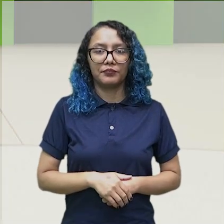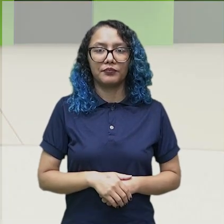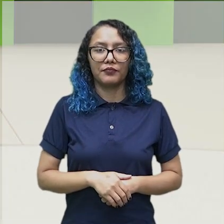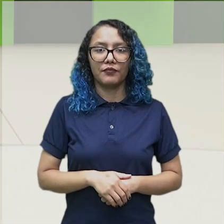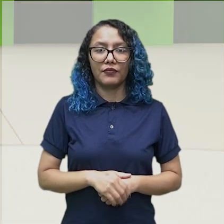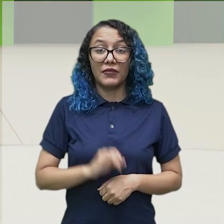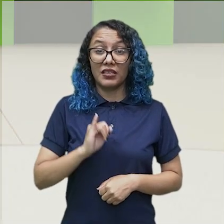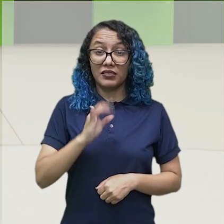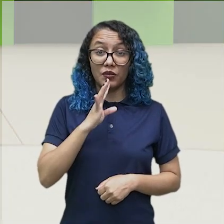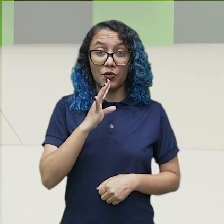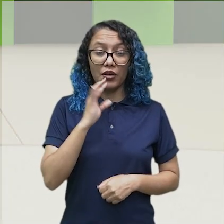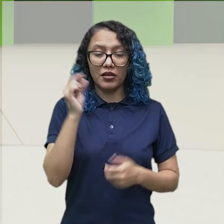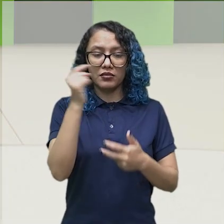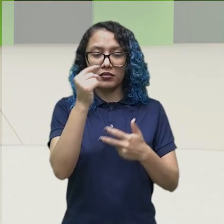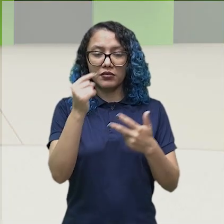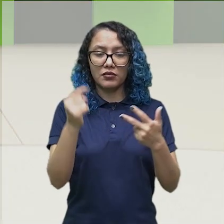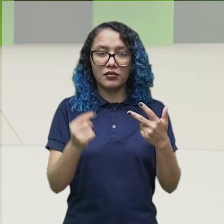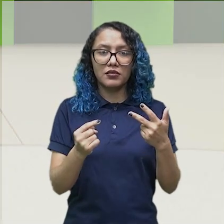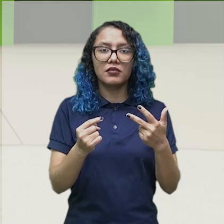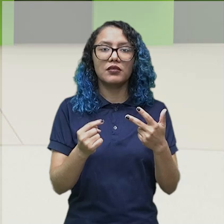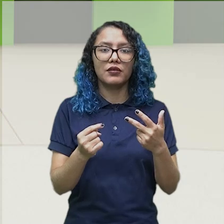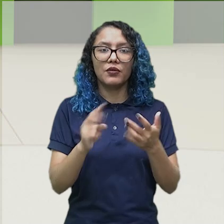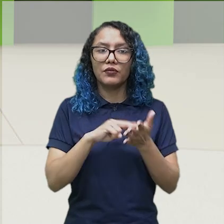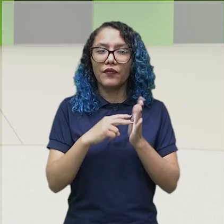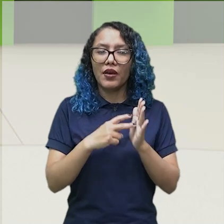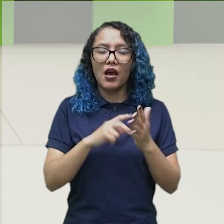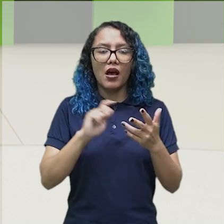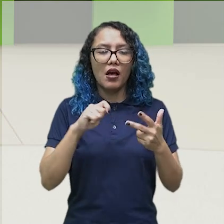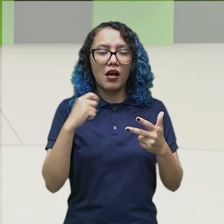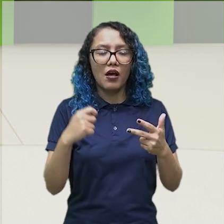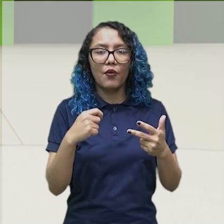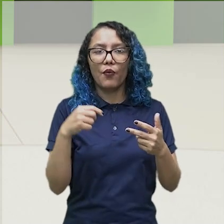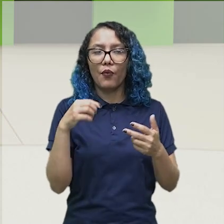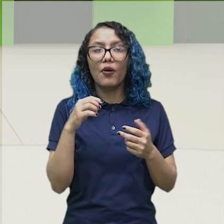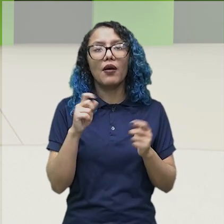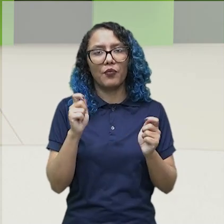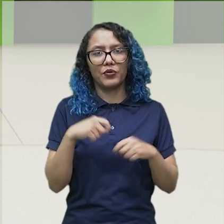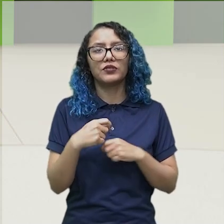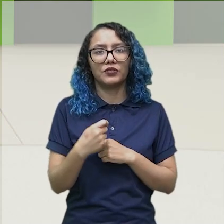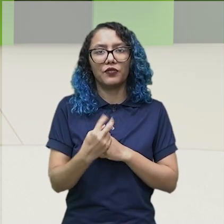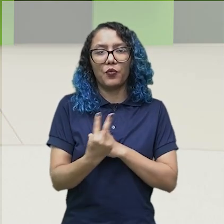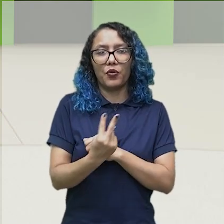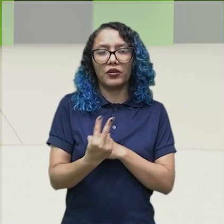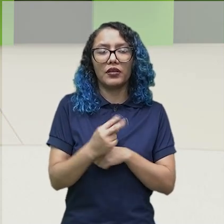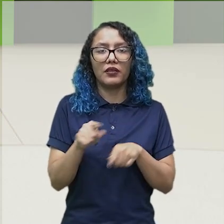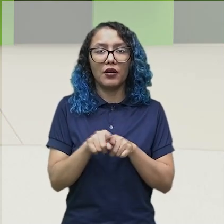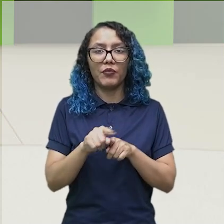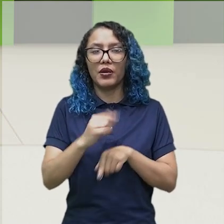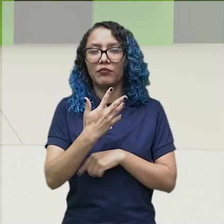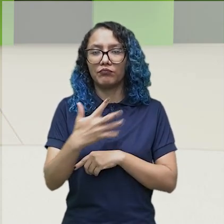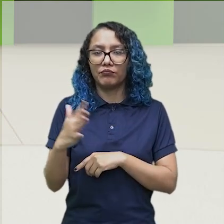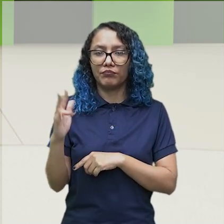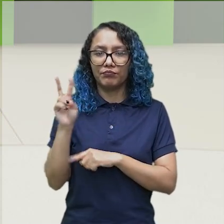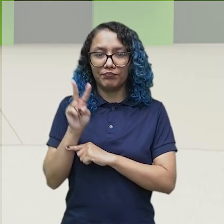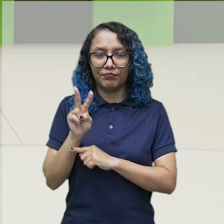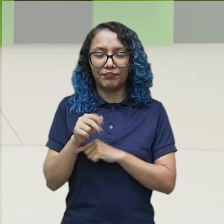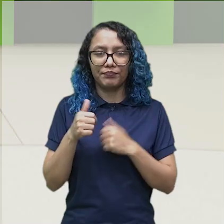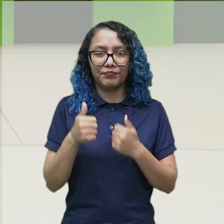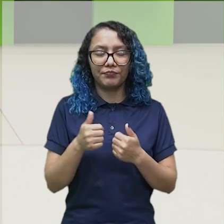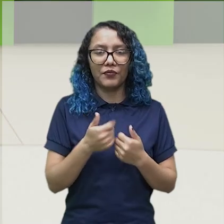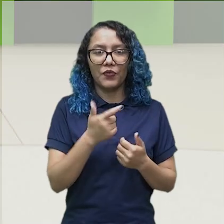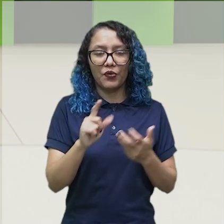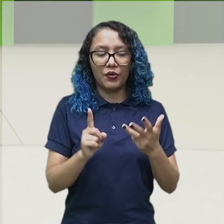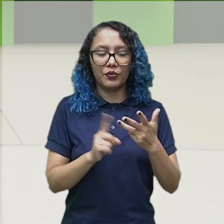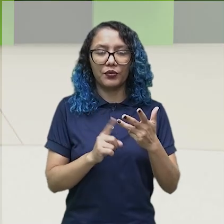estar nos salvando e salvando, por exemplo, o meio ambiente, né? Tem mais símbolo aí, ó.